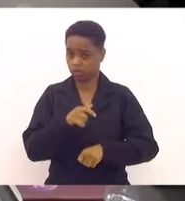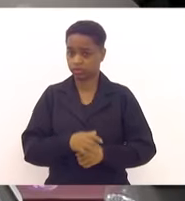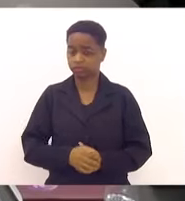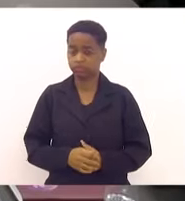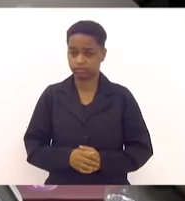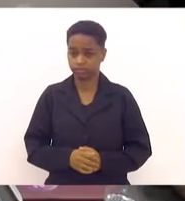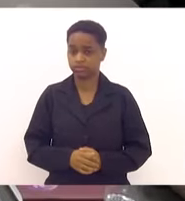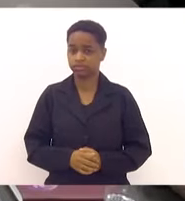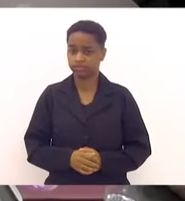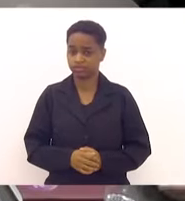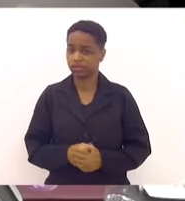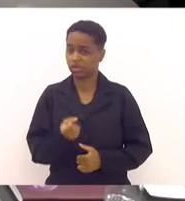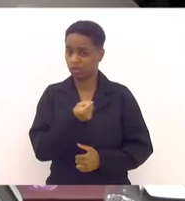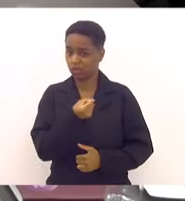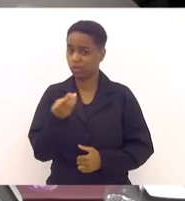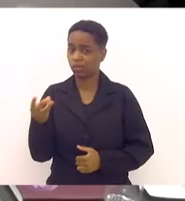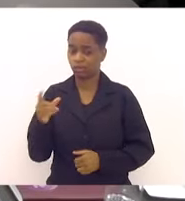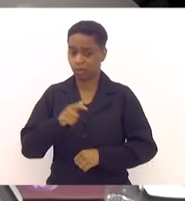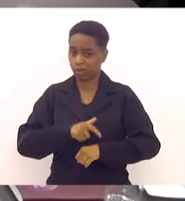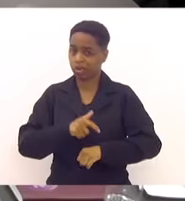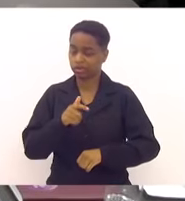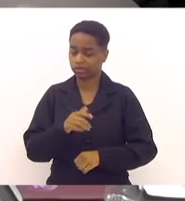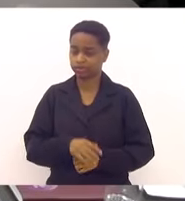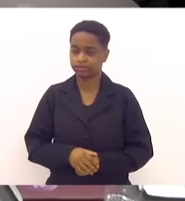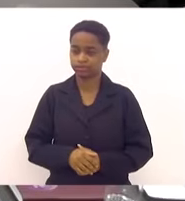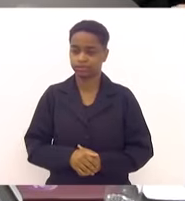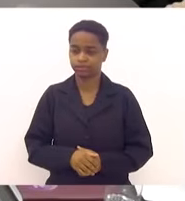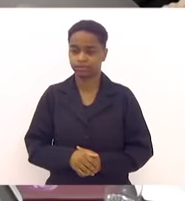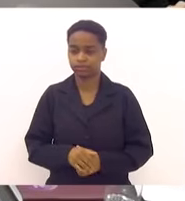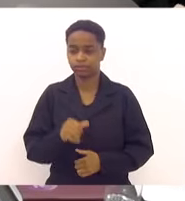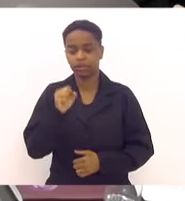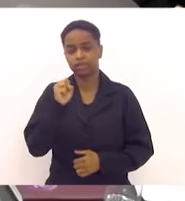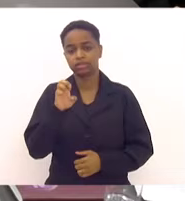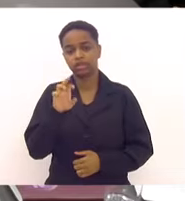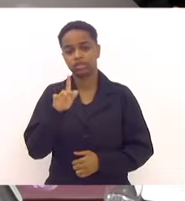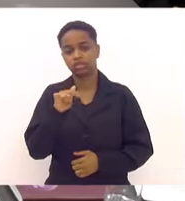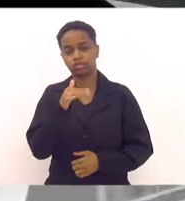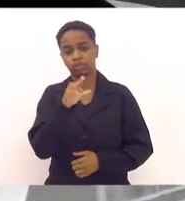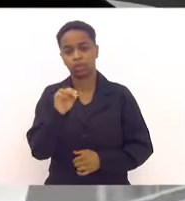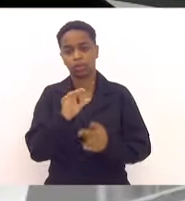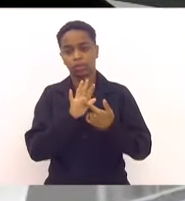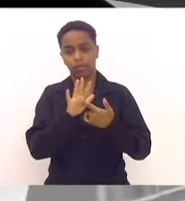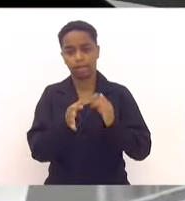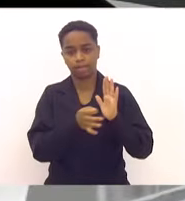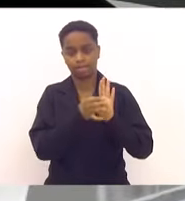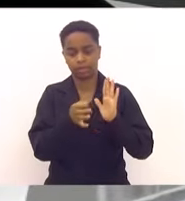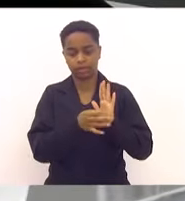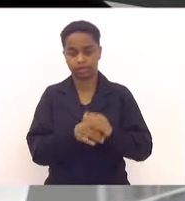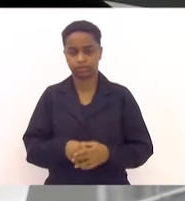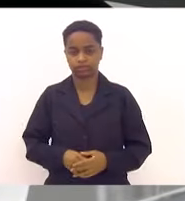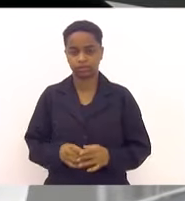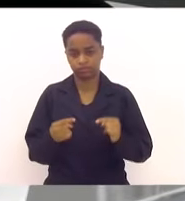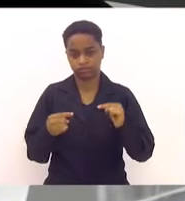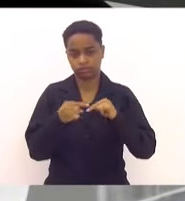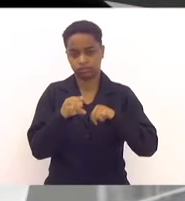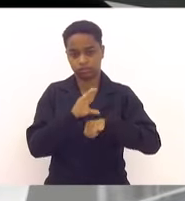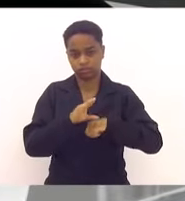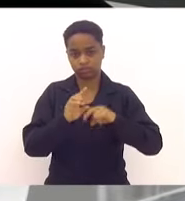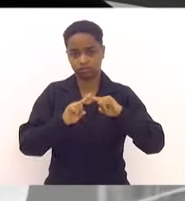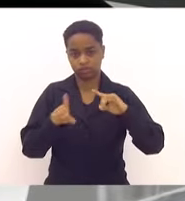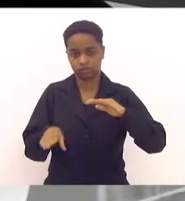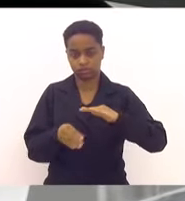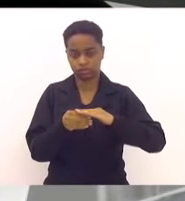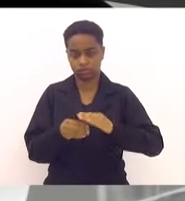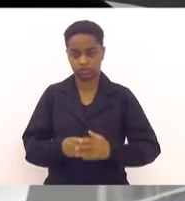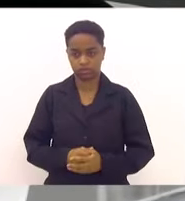Deixar o deputado doutor Serginho proferir o parecer, deputado doutor Serginho, para aparecer. O meu parecer é pela condicionalidade com